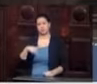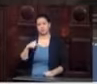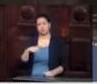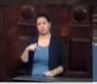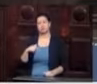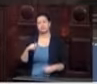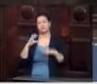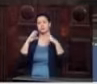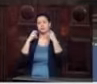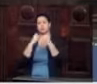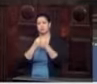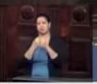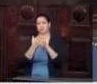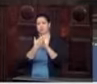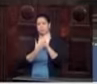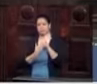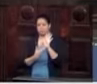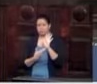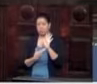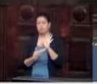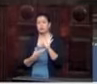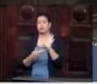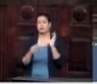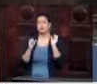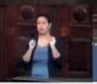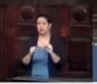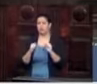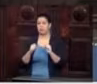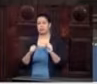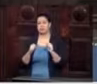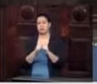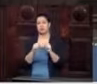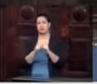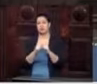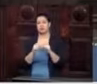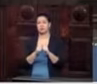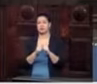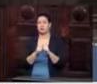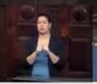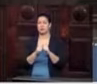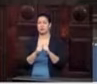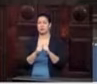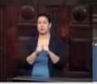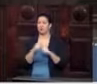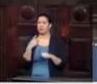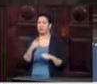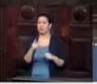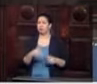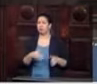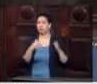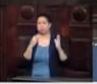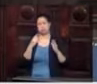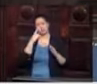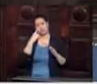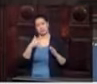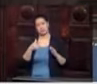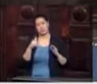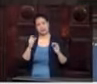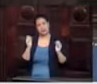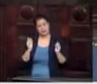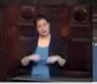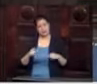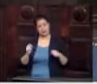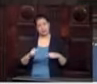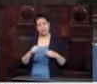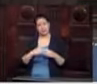requerimento para que possamos realizar um debate sobre esse modelo, para que, pelo menos, a partir